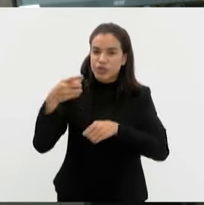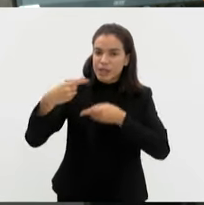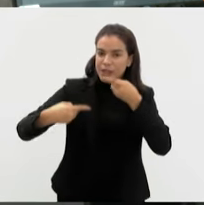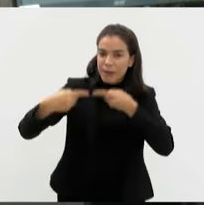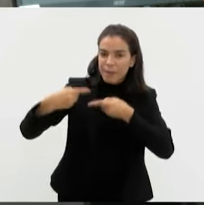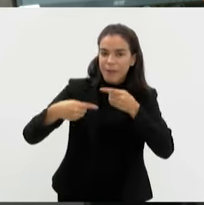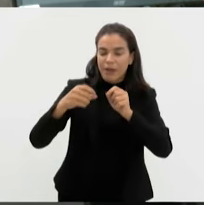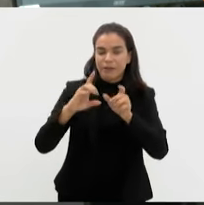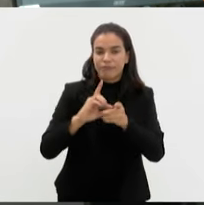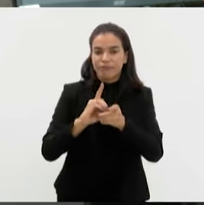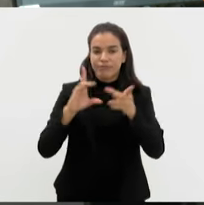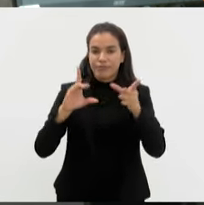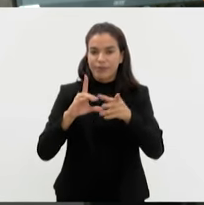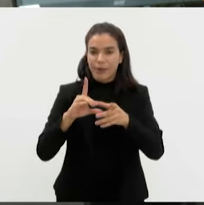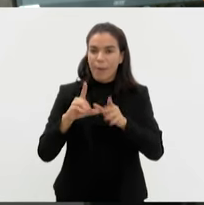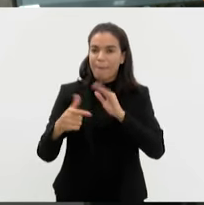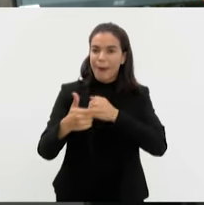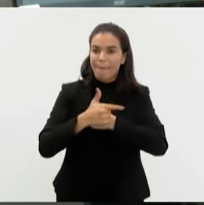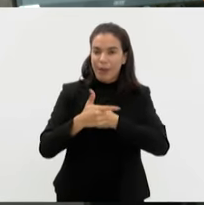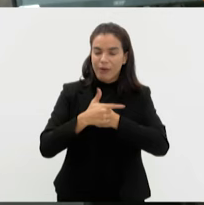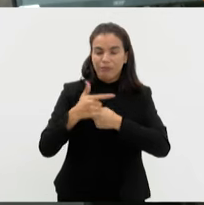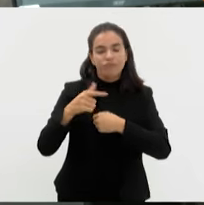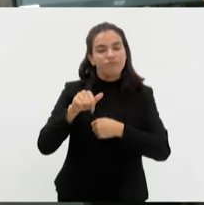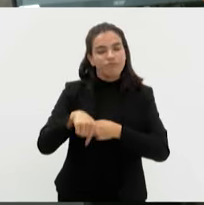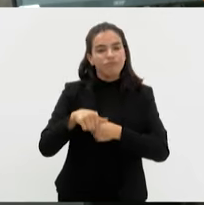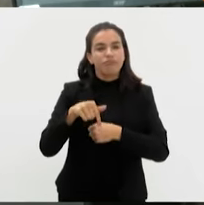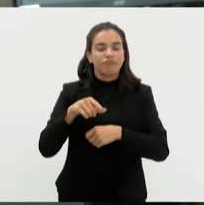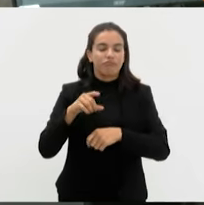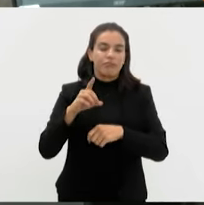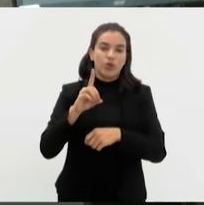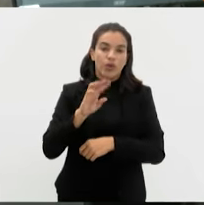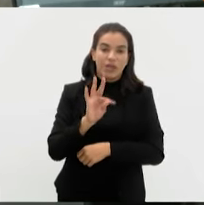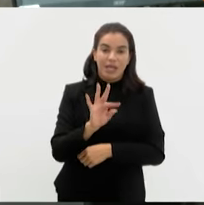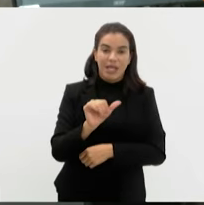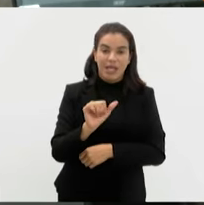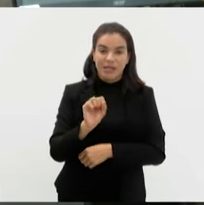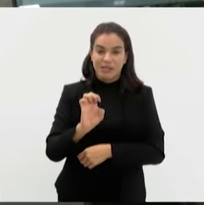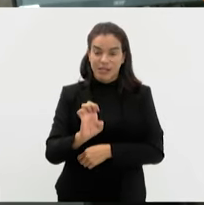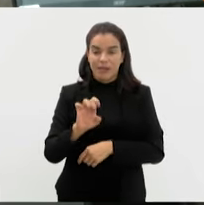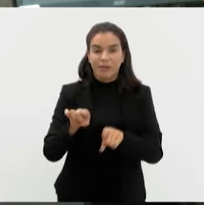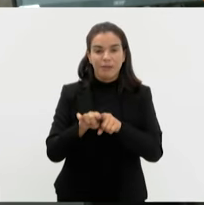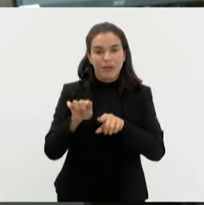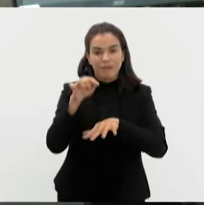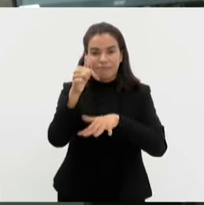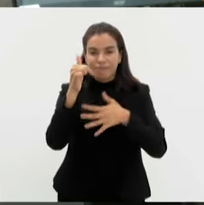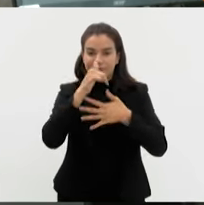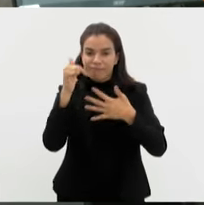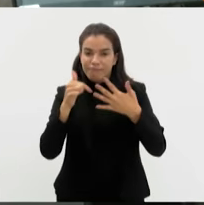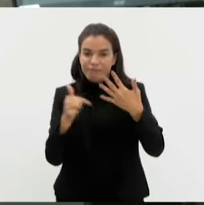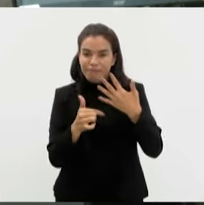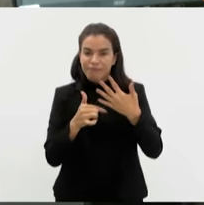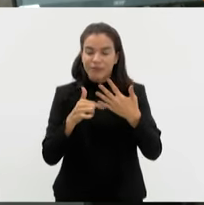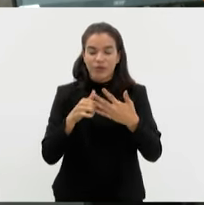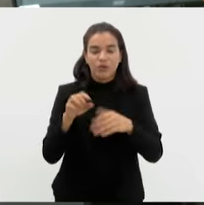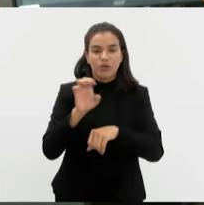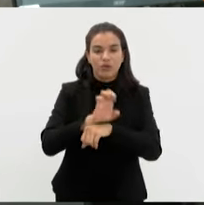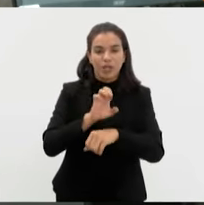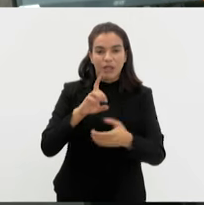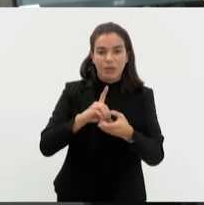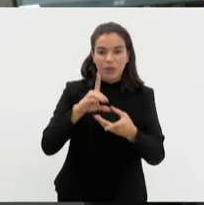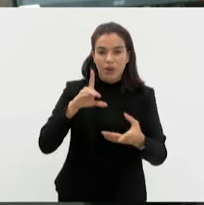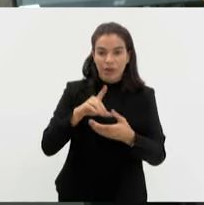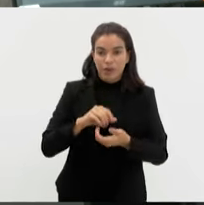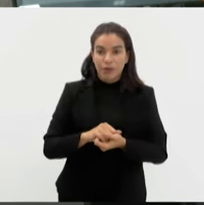Democracia, o papel da Advocacia Geral da União, do TSE e de várias instituições de defesa do Estado Democrático de Direito.